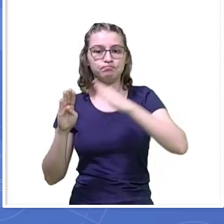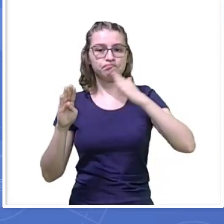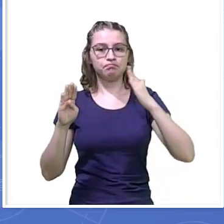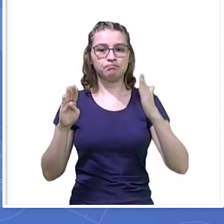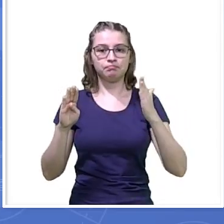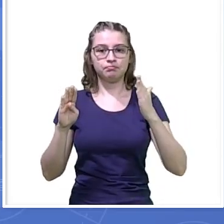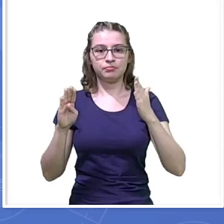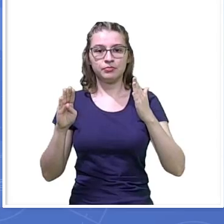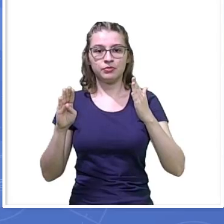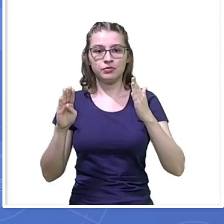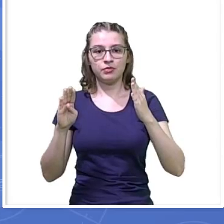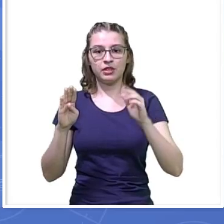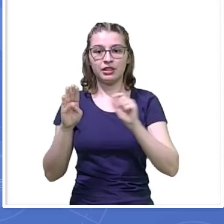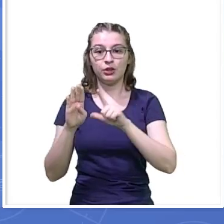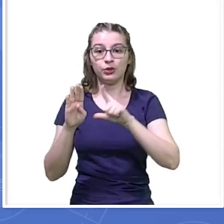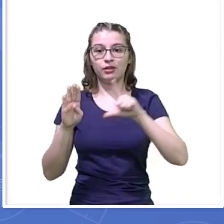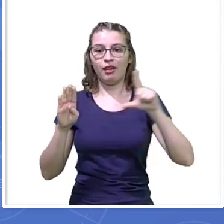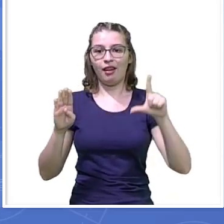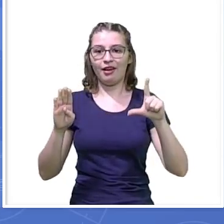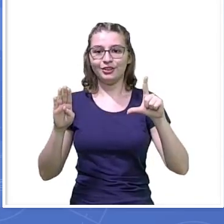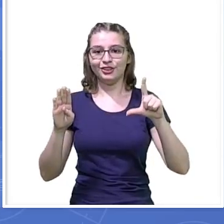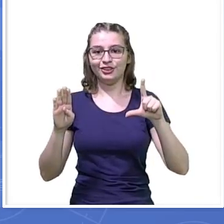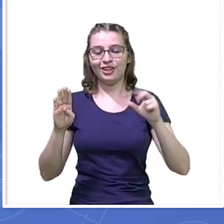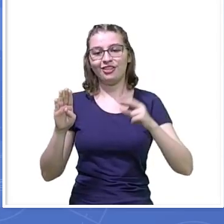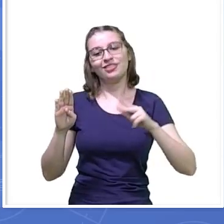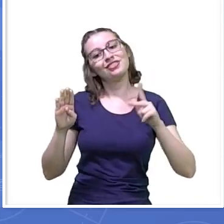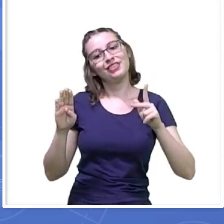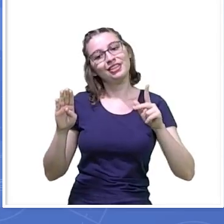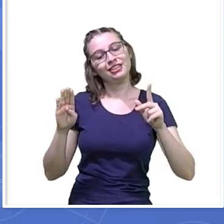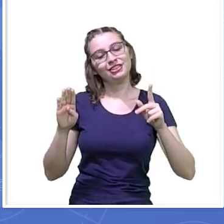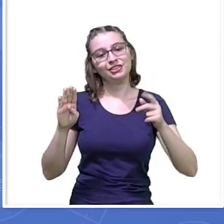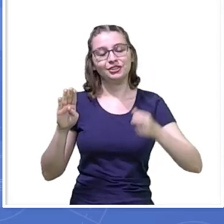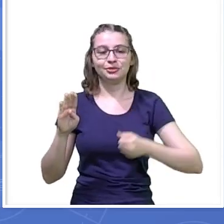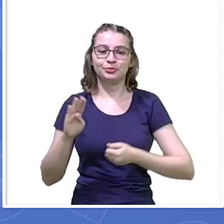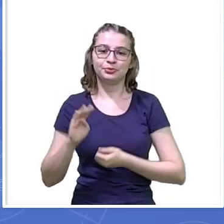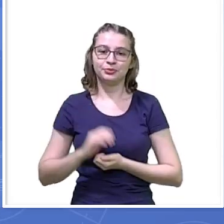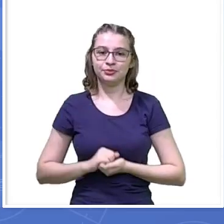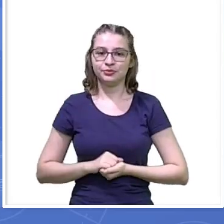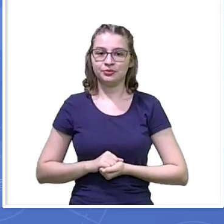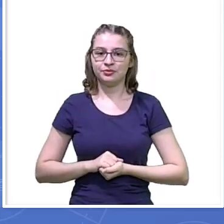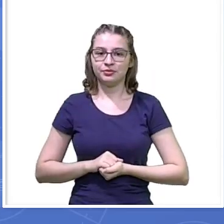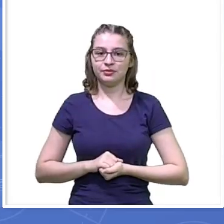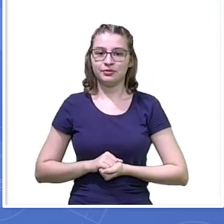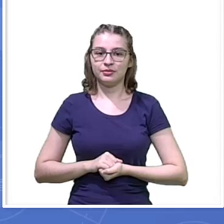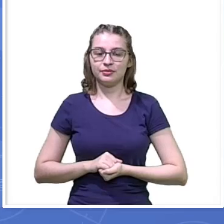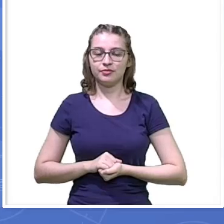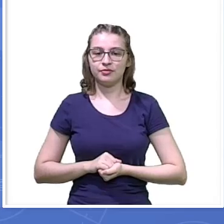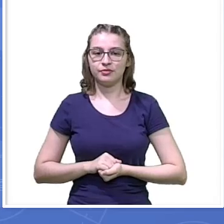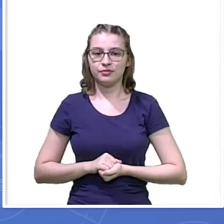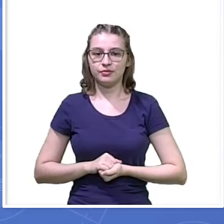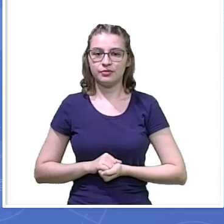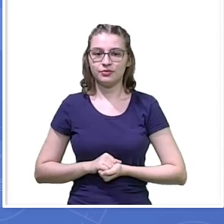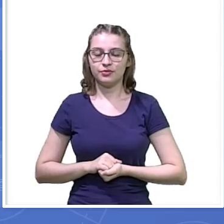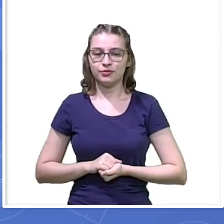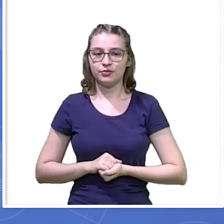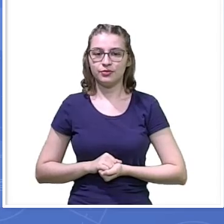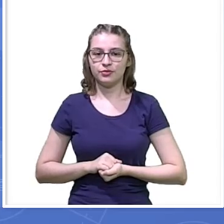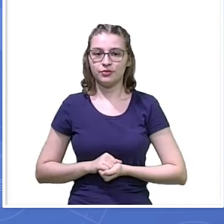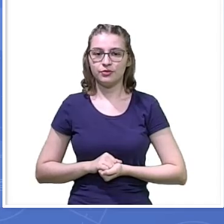sentido leste, né? O ponto B está no hemisfério oriental do planeta. Então a gente verifica